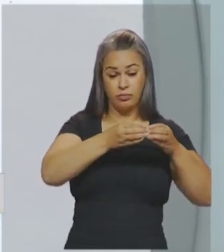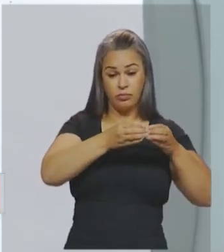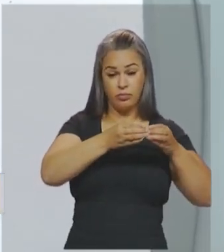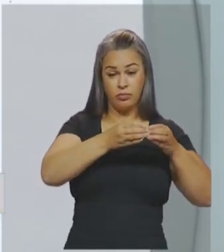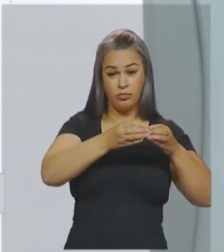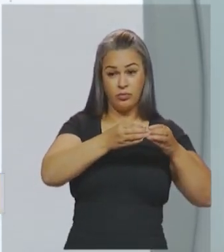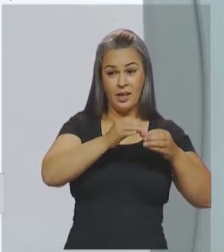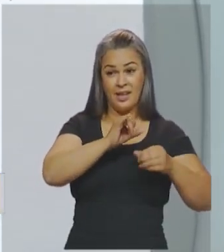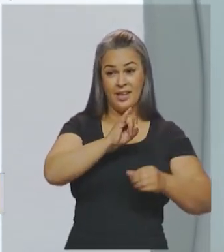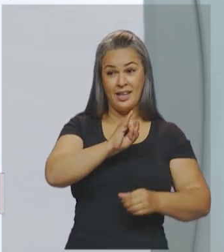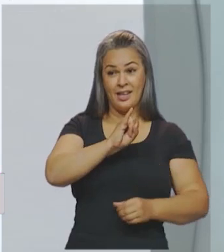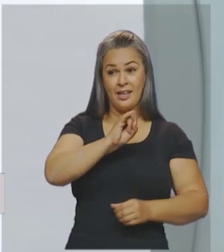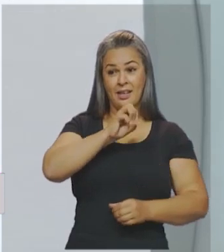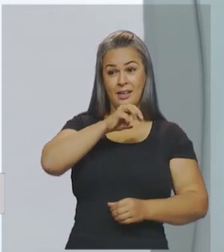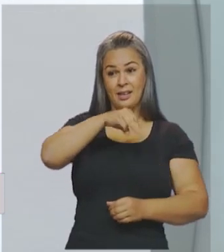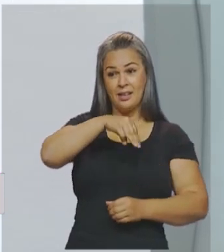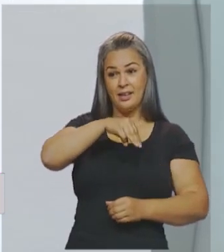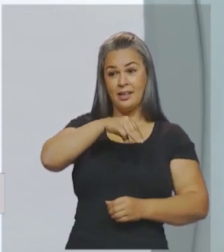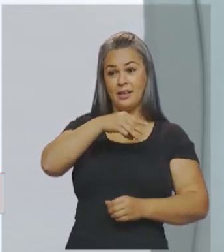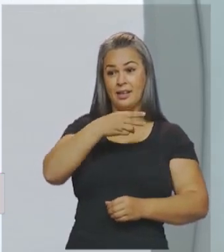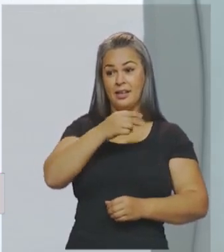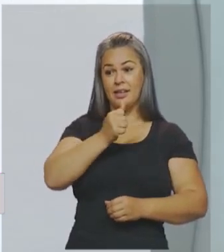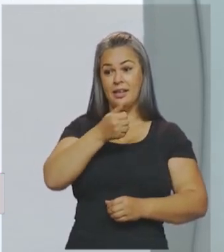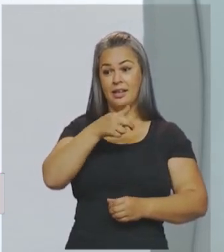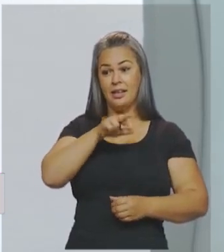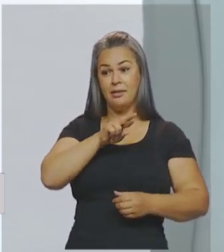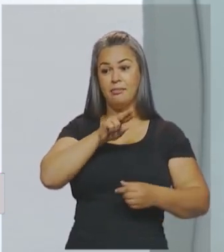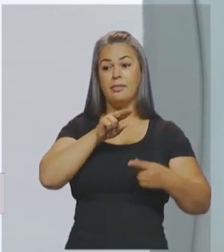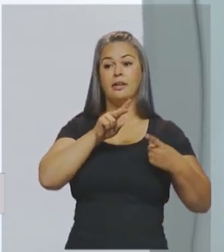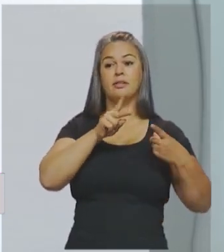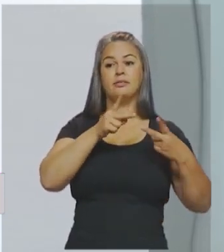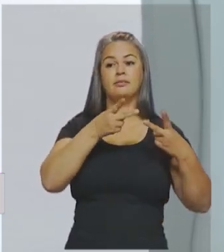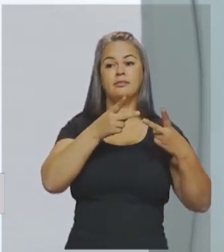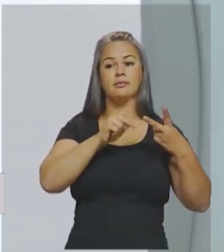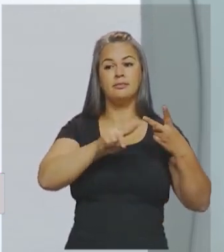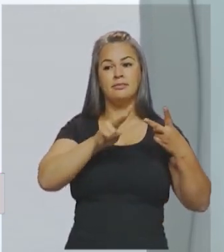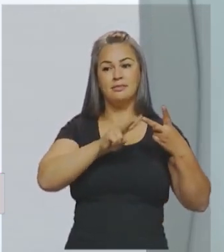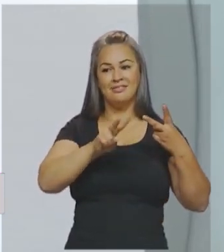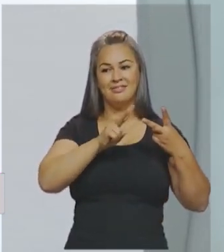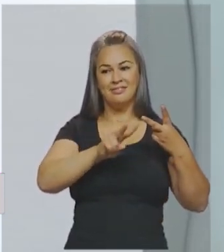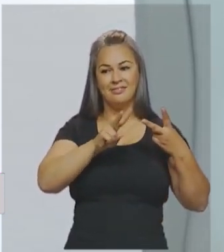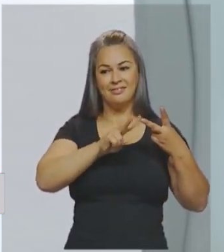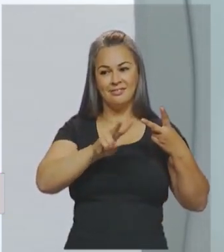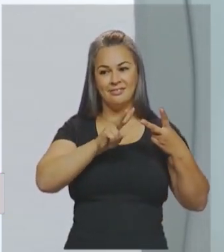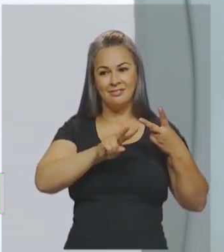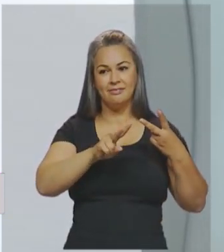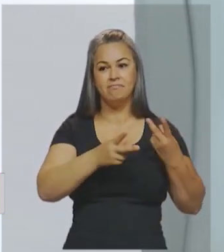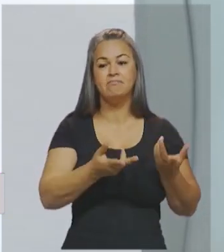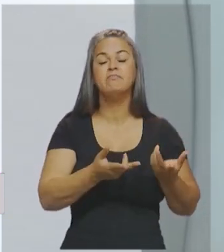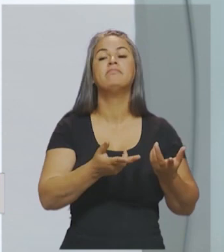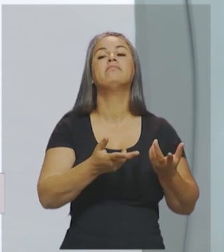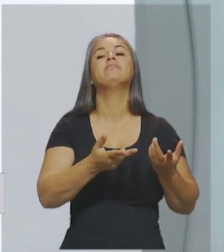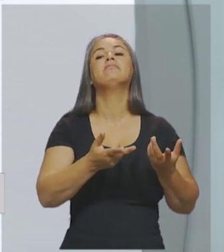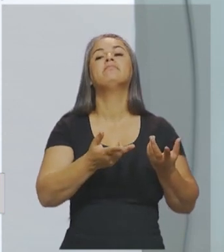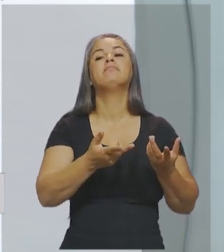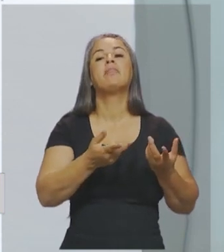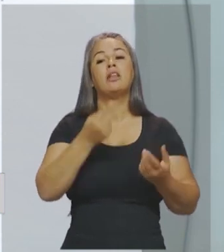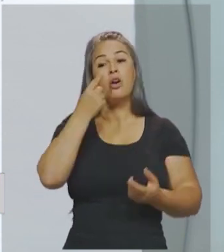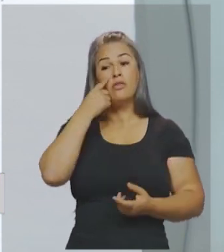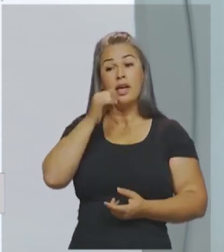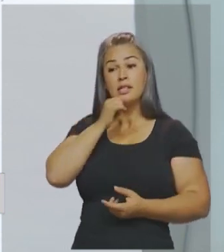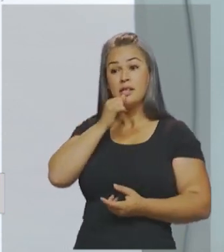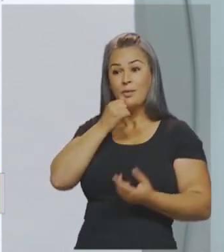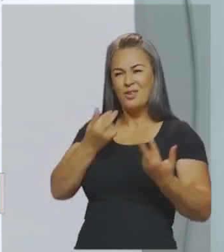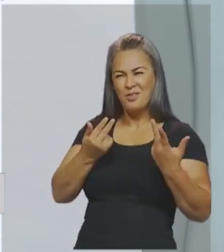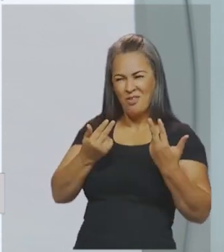Então, vou colocar alguns valores aqui. Então, vou pegar até aqueles que eu tinha colocado agora.